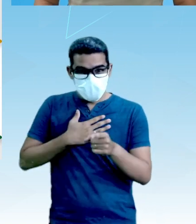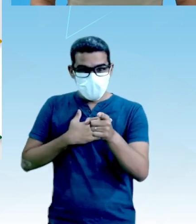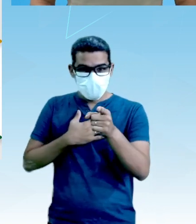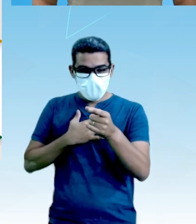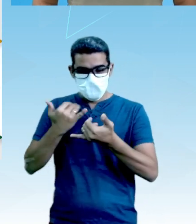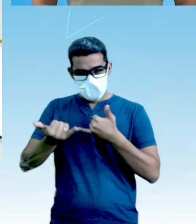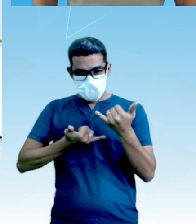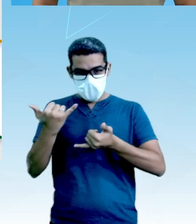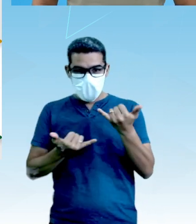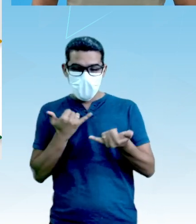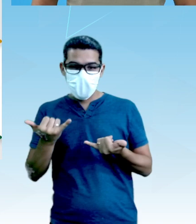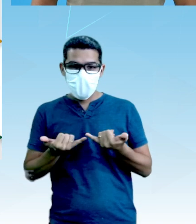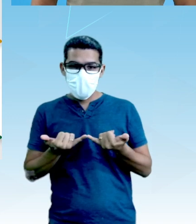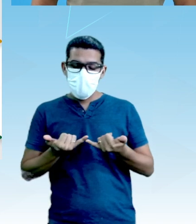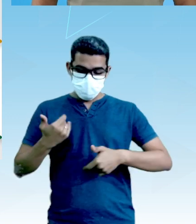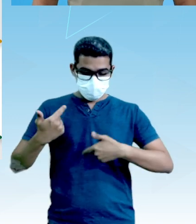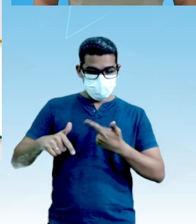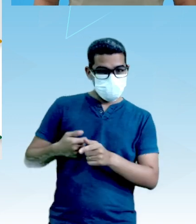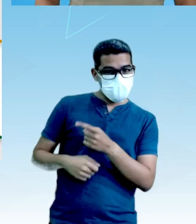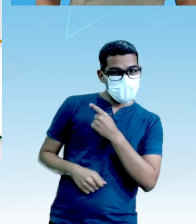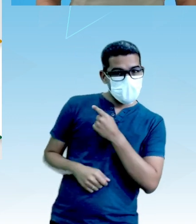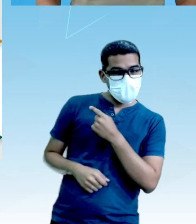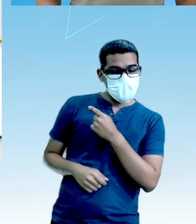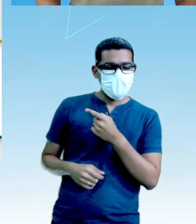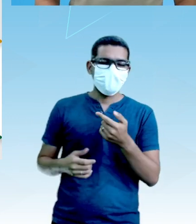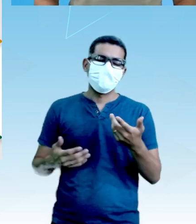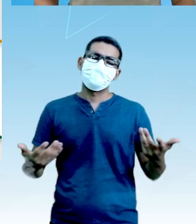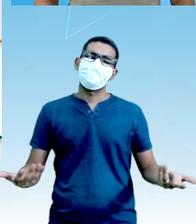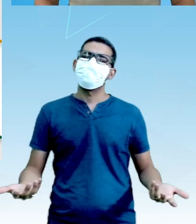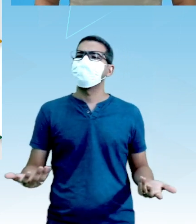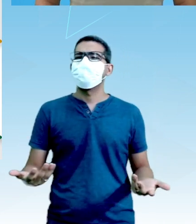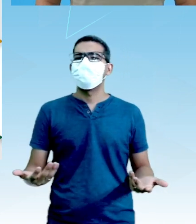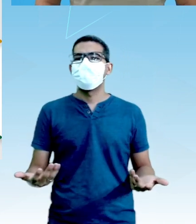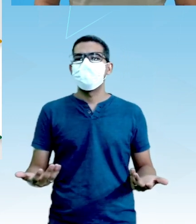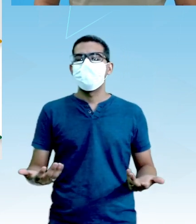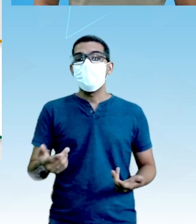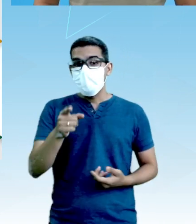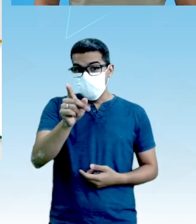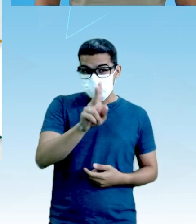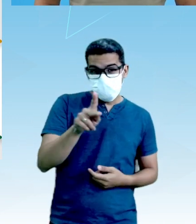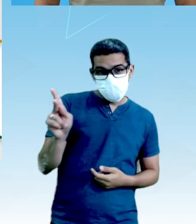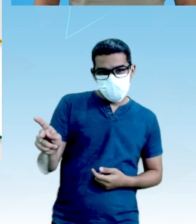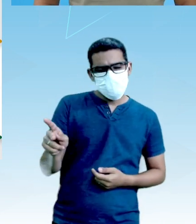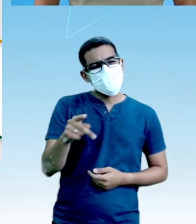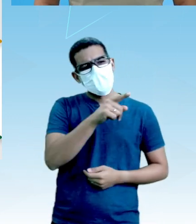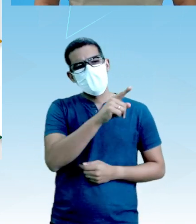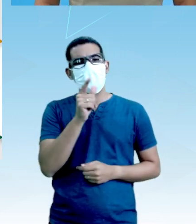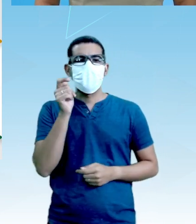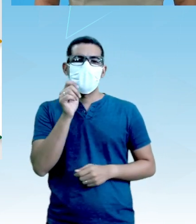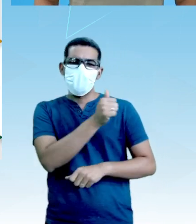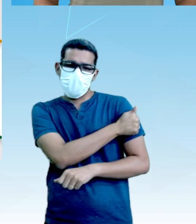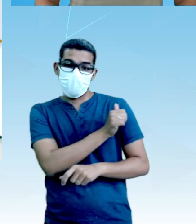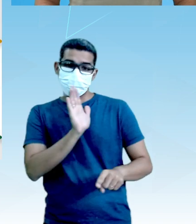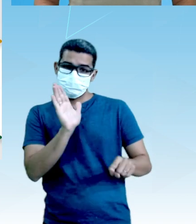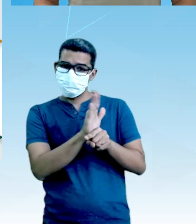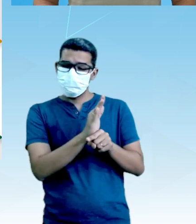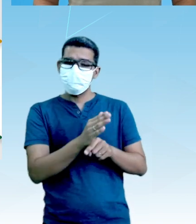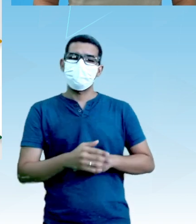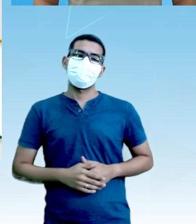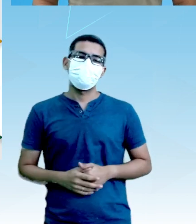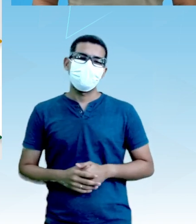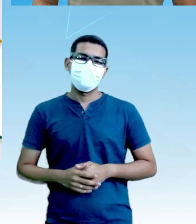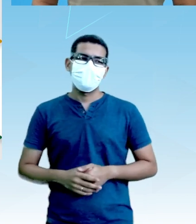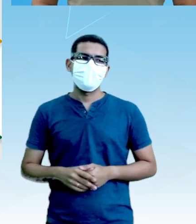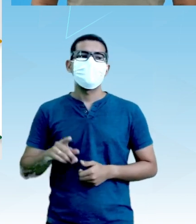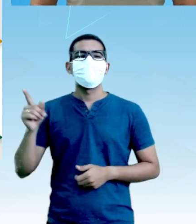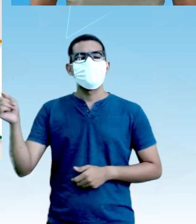games, que gosta de trabalhar com gamificação. Professor, leva isso lá para o teu aluno, que isso é muito bom, tá? Jogo na matemática, a